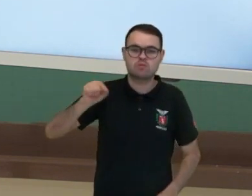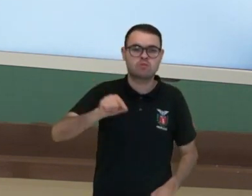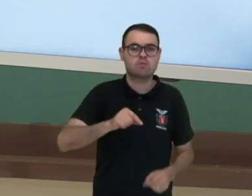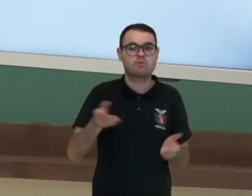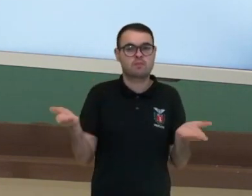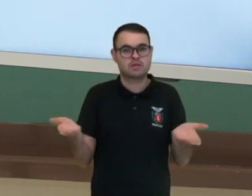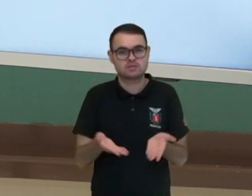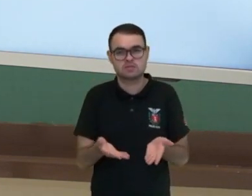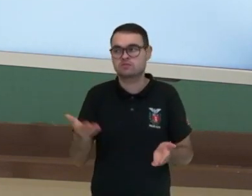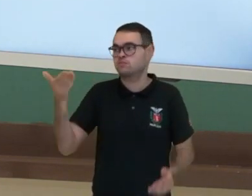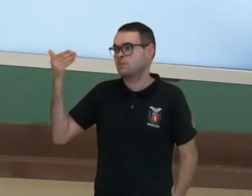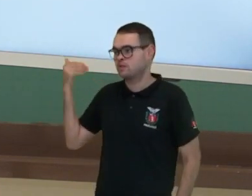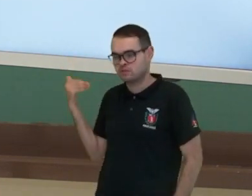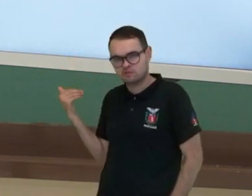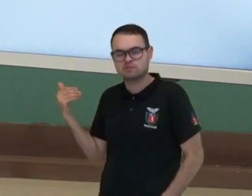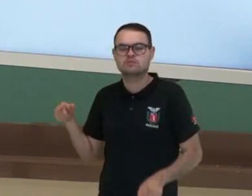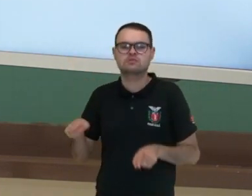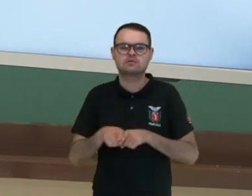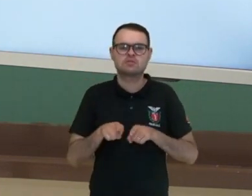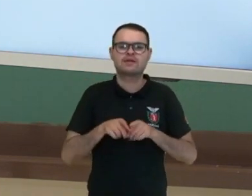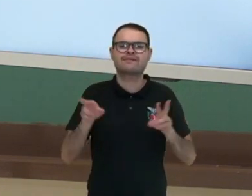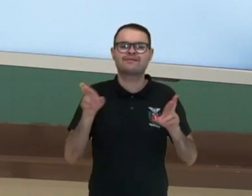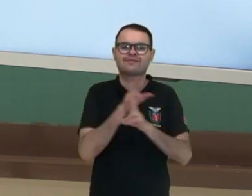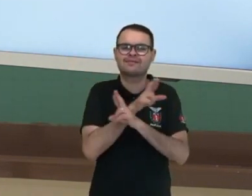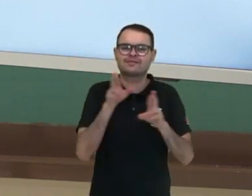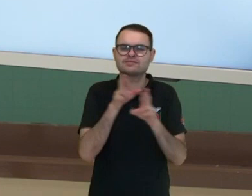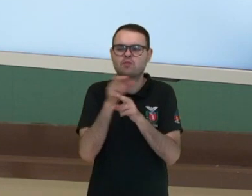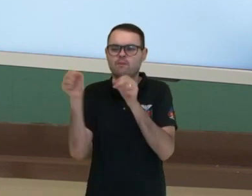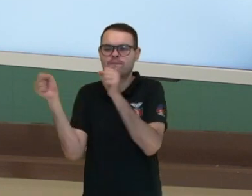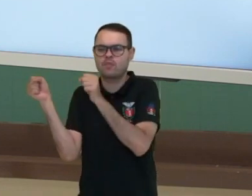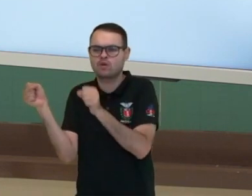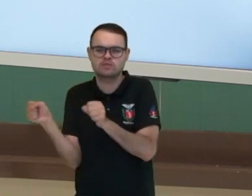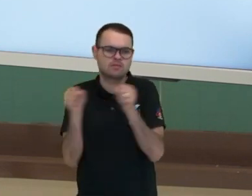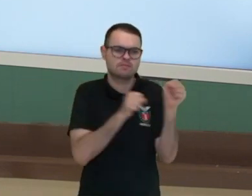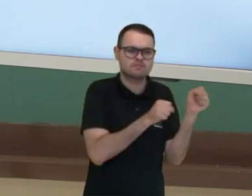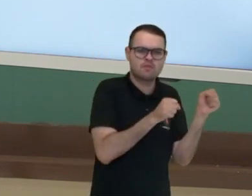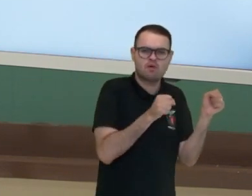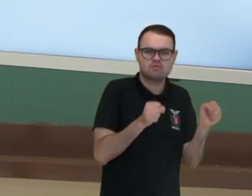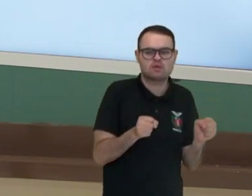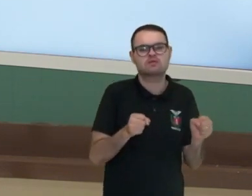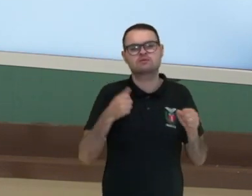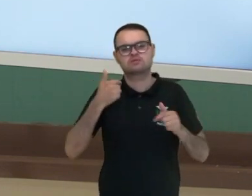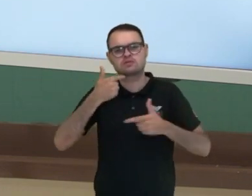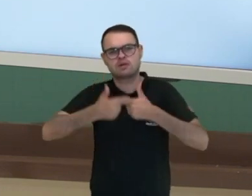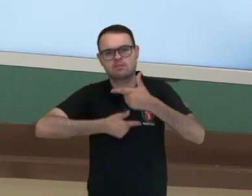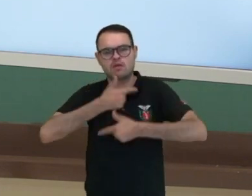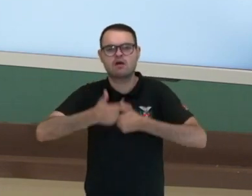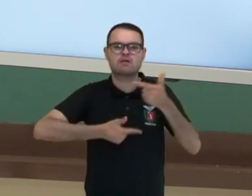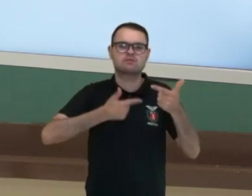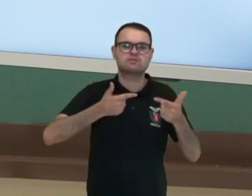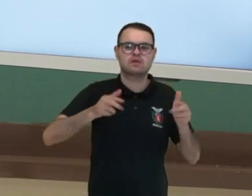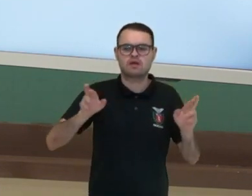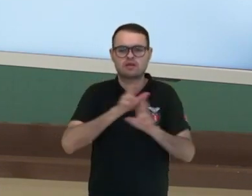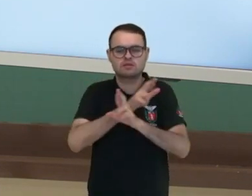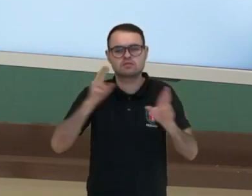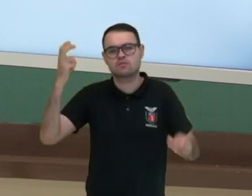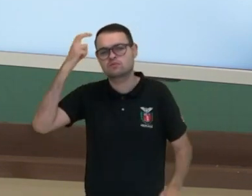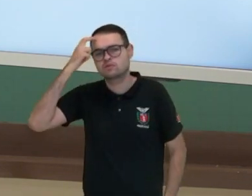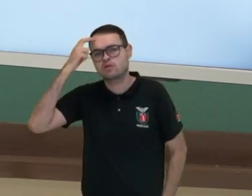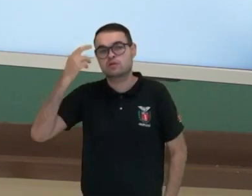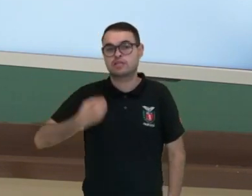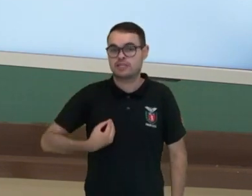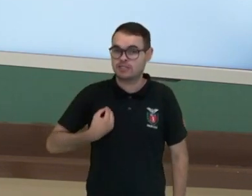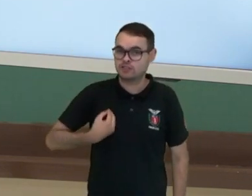passado. E as relações de poder, as relações de trabalho, as relações culturais que existiam